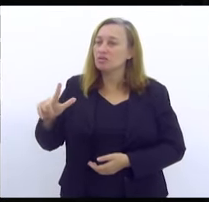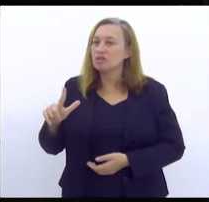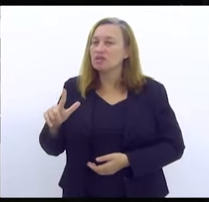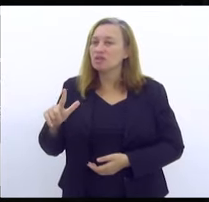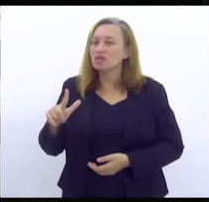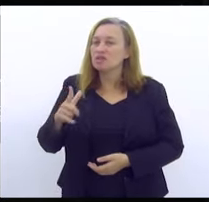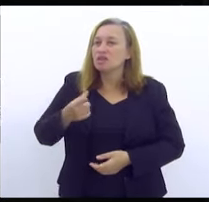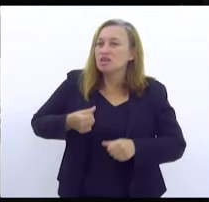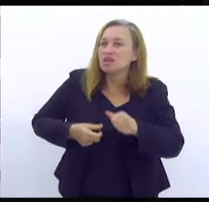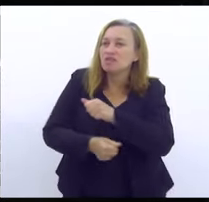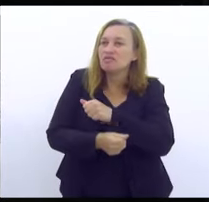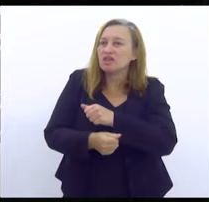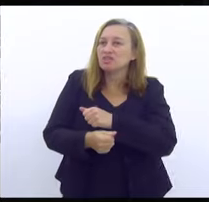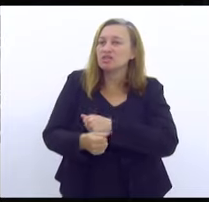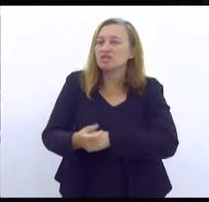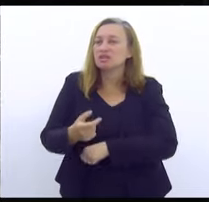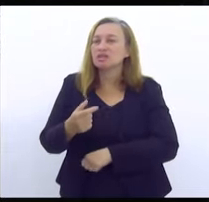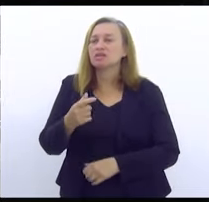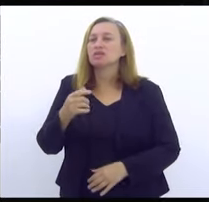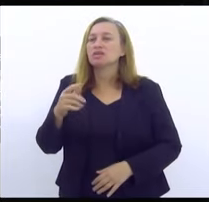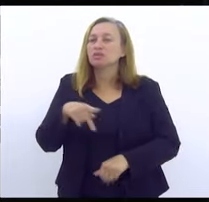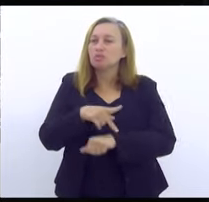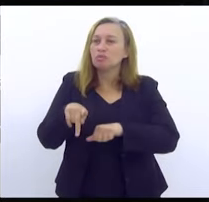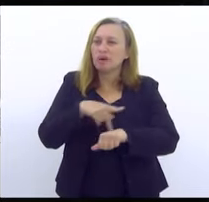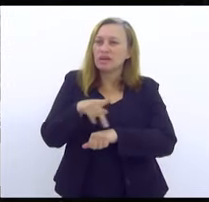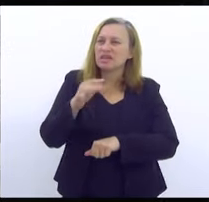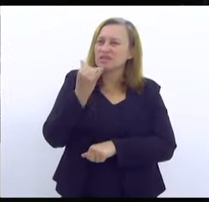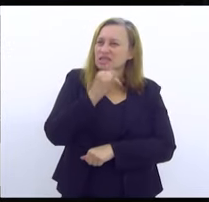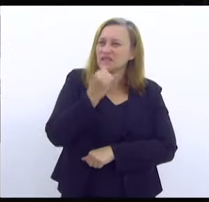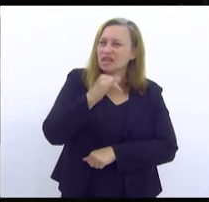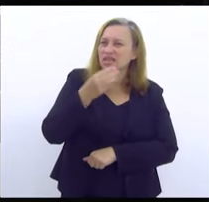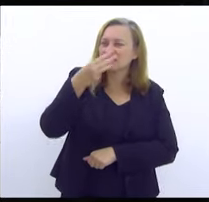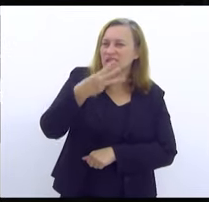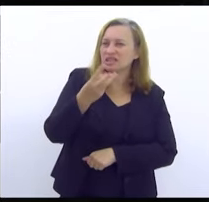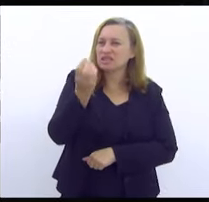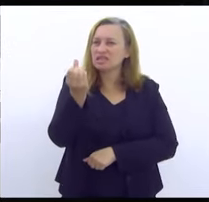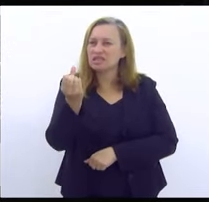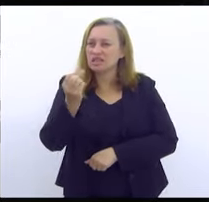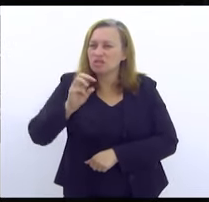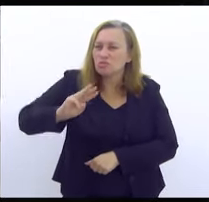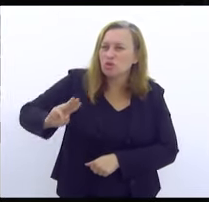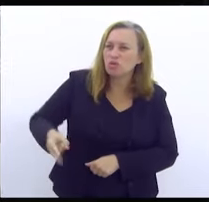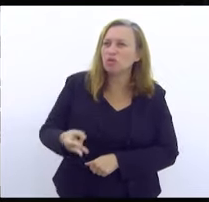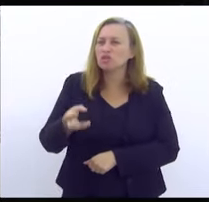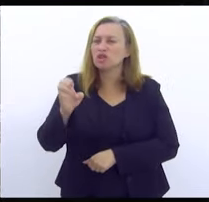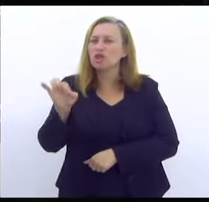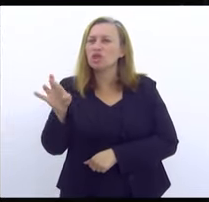investe na Itália 36 bilhões de euros para expansão